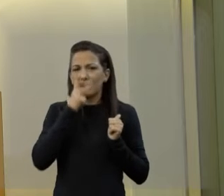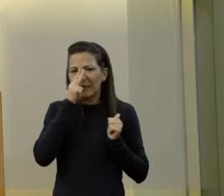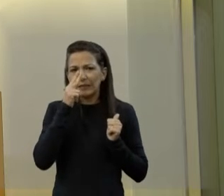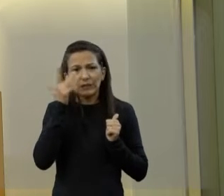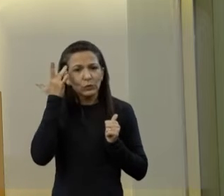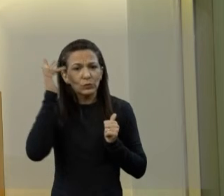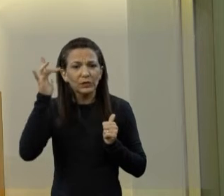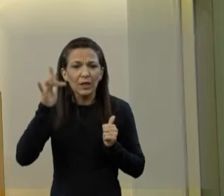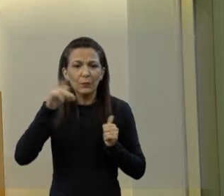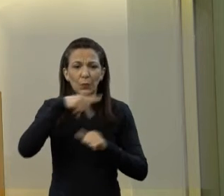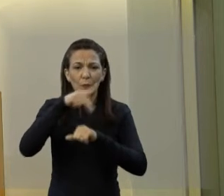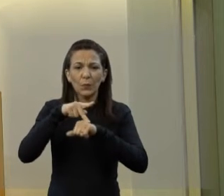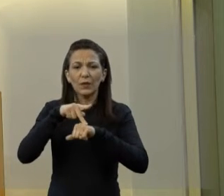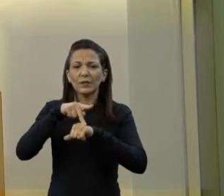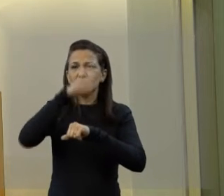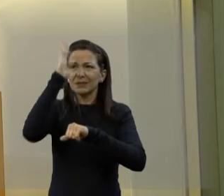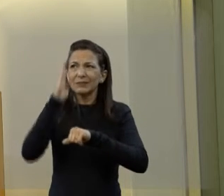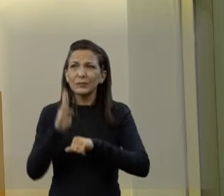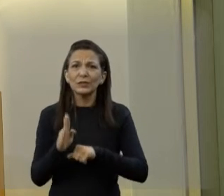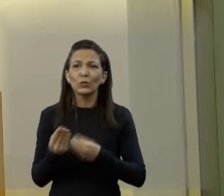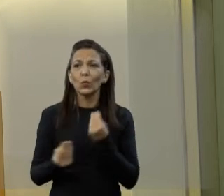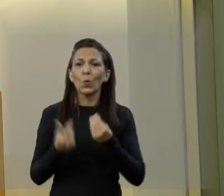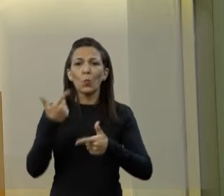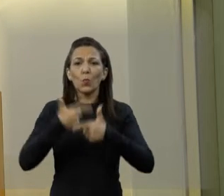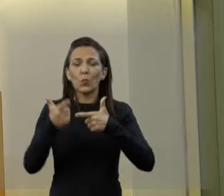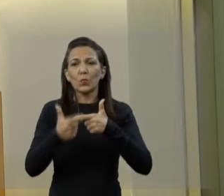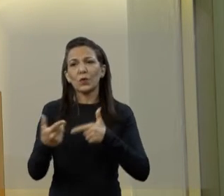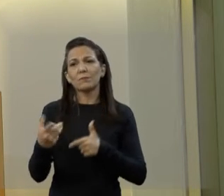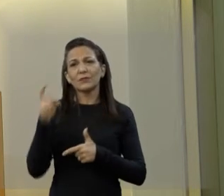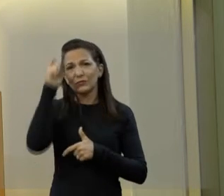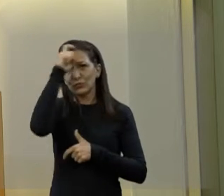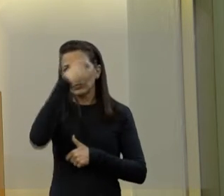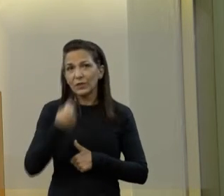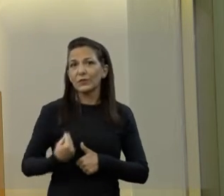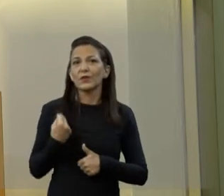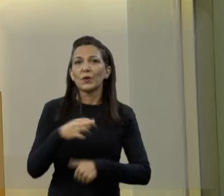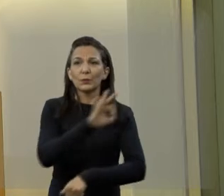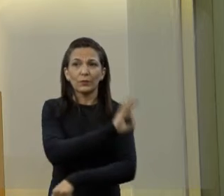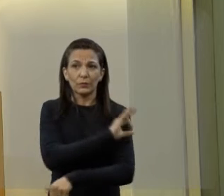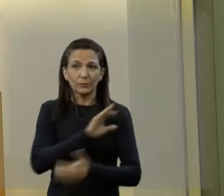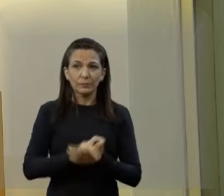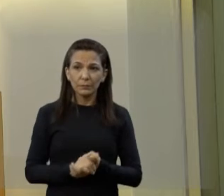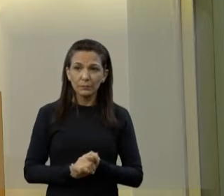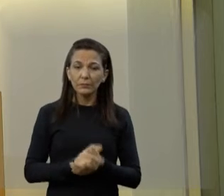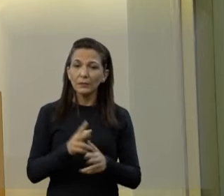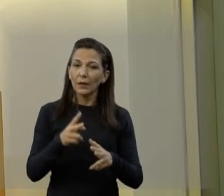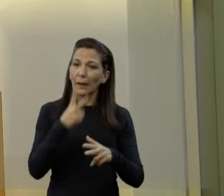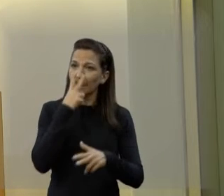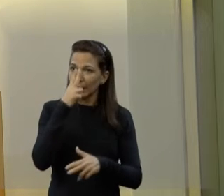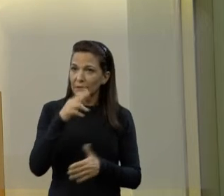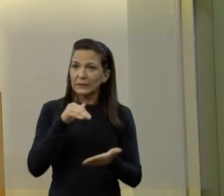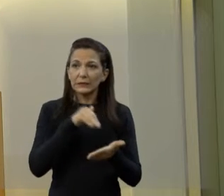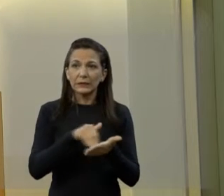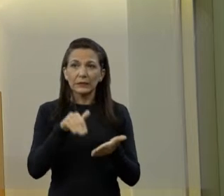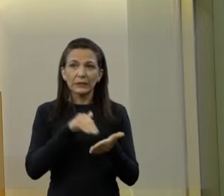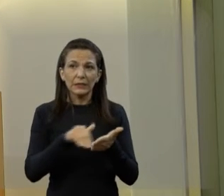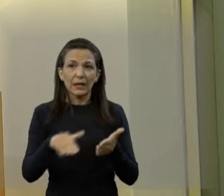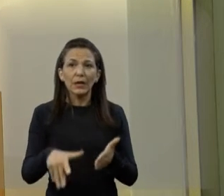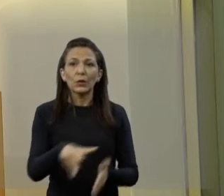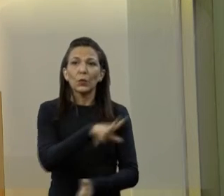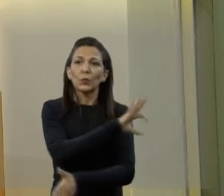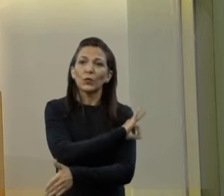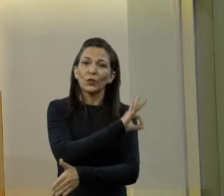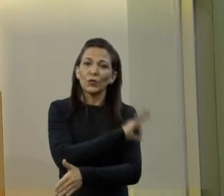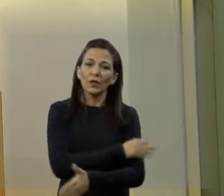é uma vergonha e parece que todos os secretários e o prefeito estavam deitados